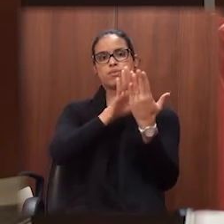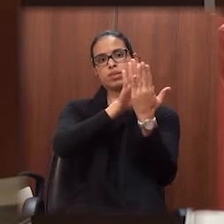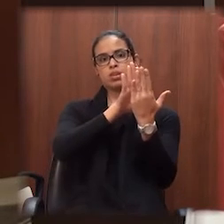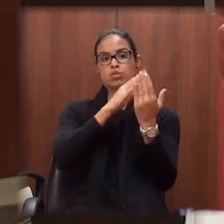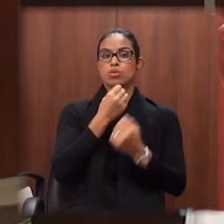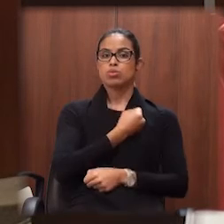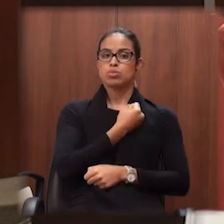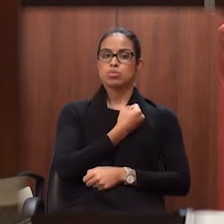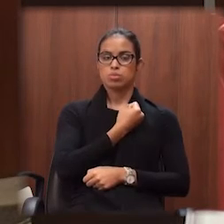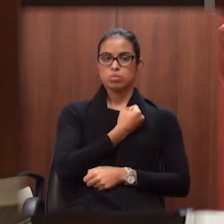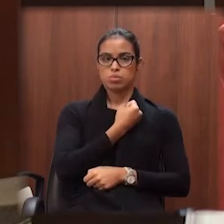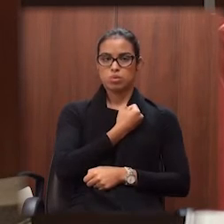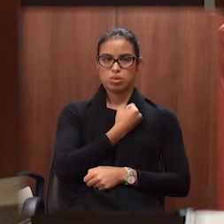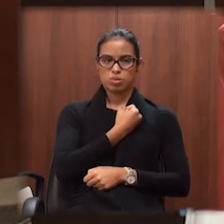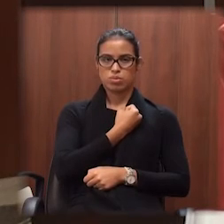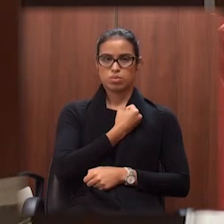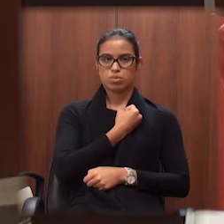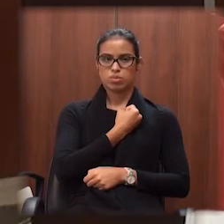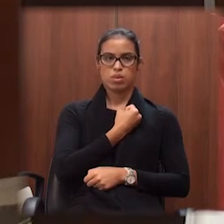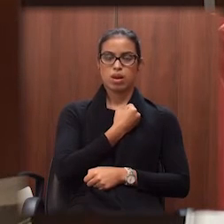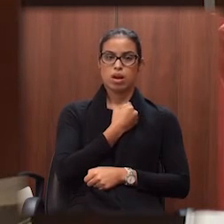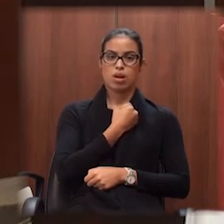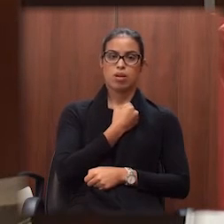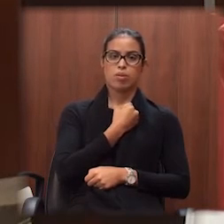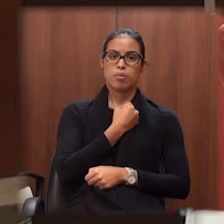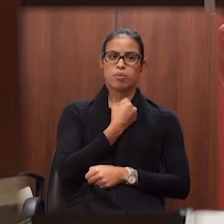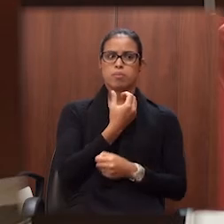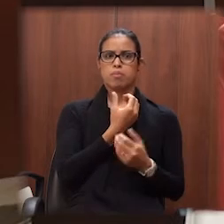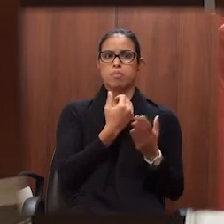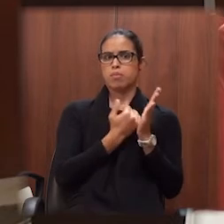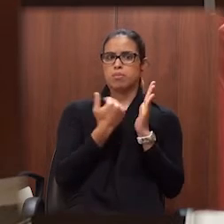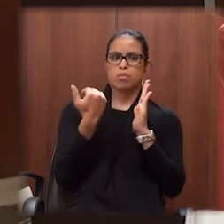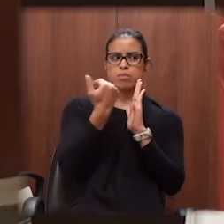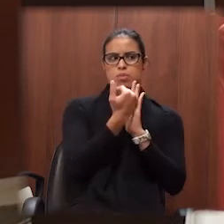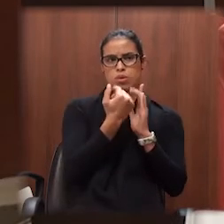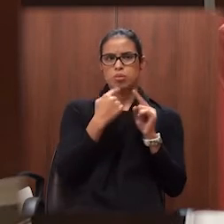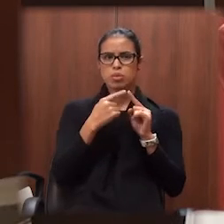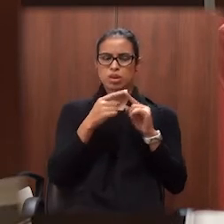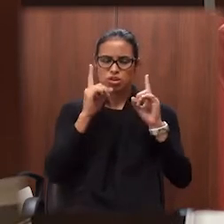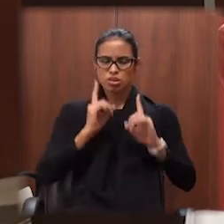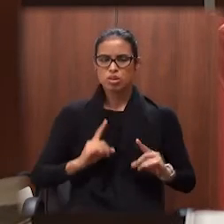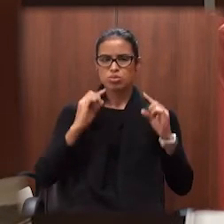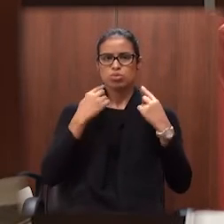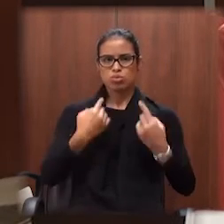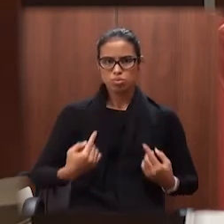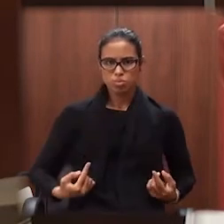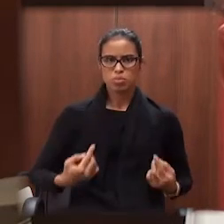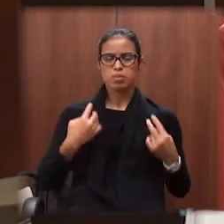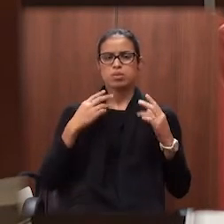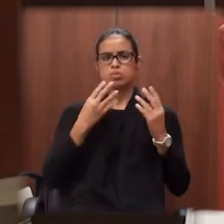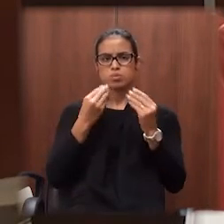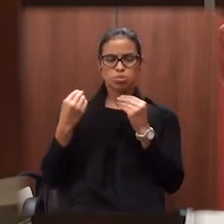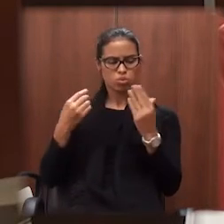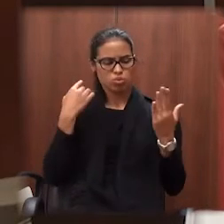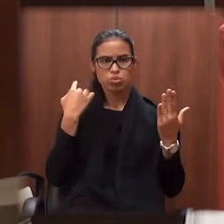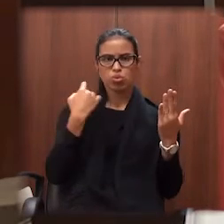ao número muito alto ainda de violações de direitos humanos no estado de